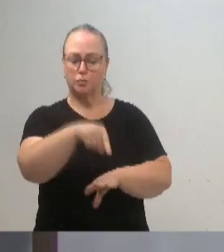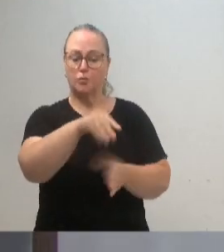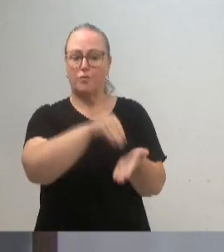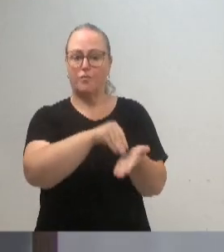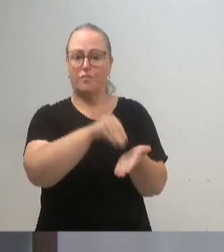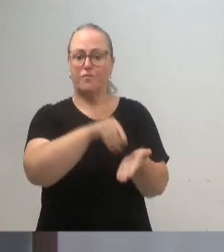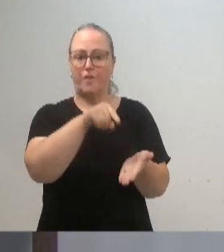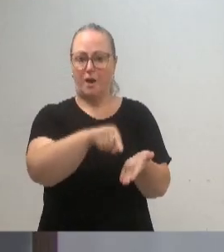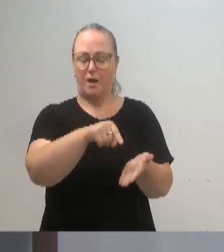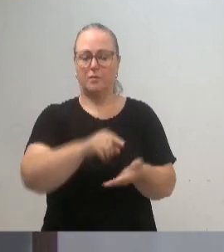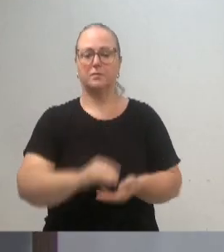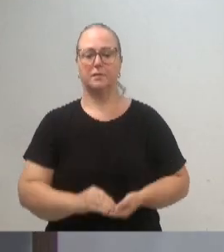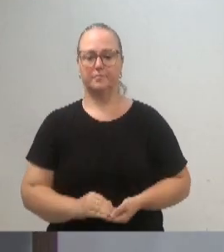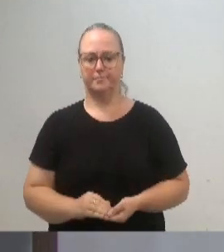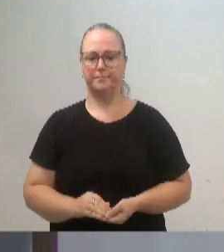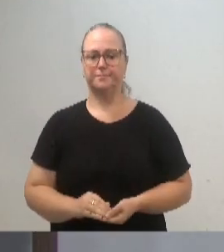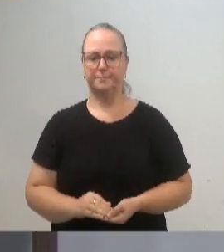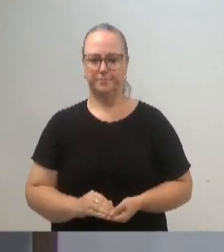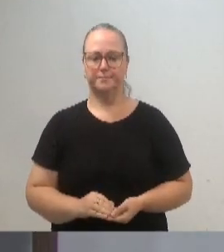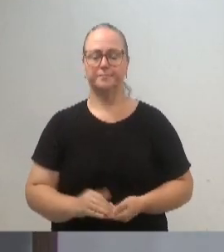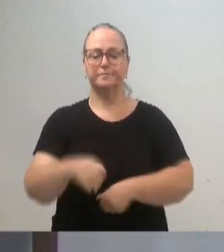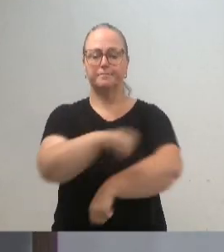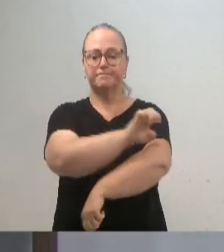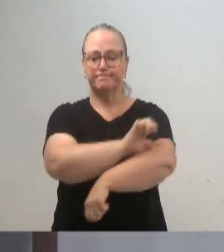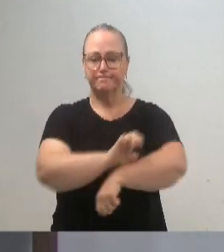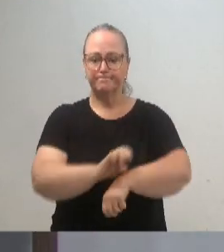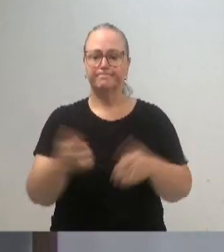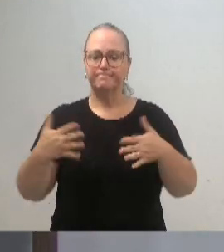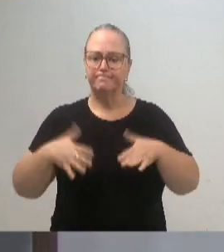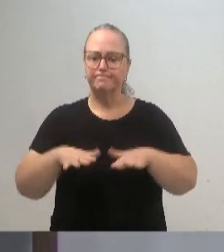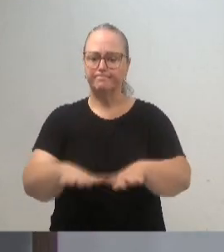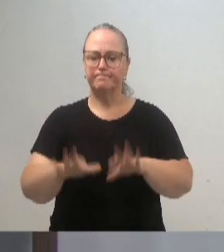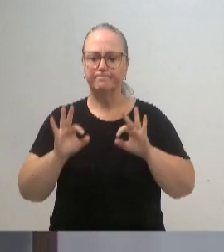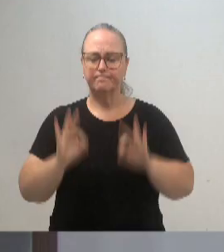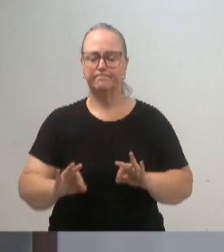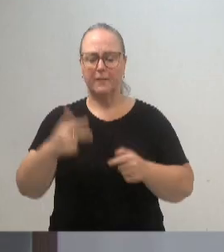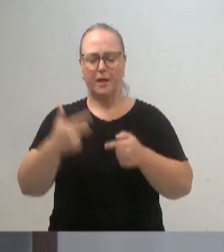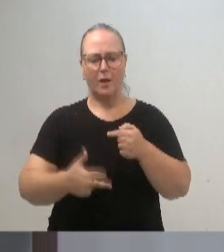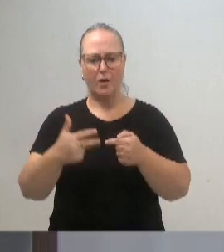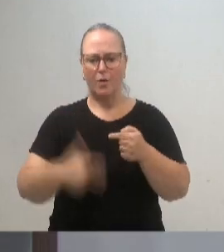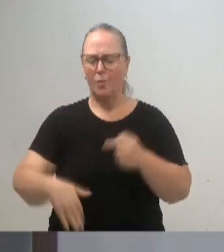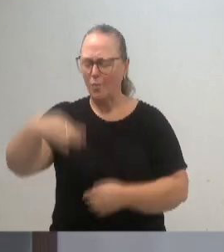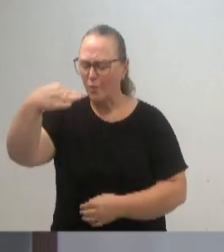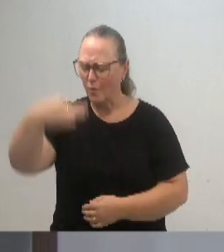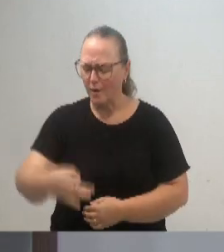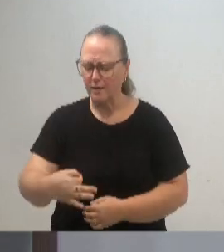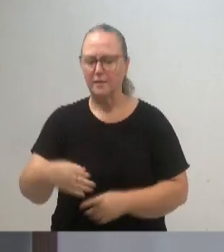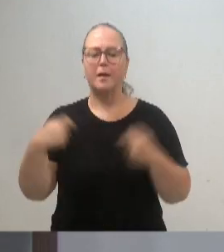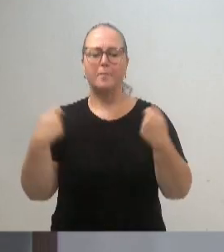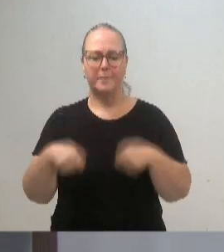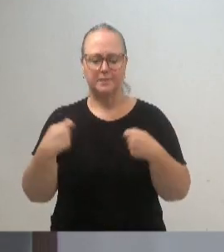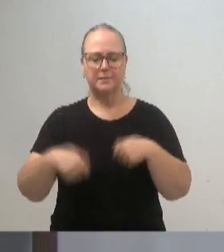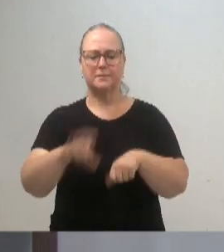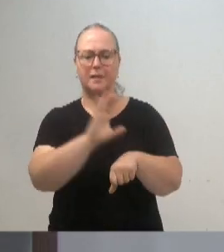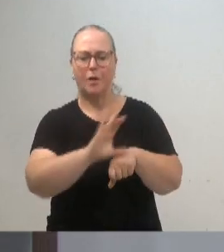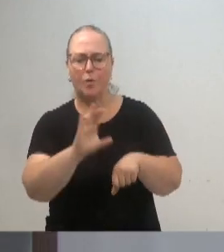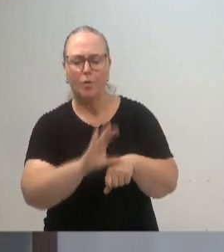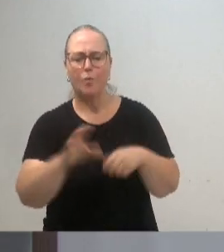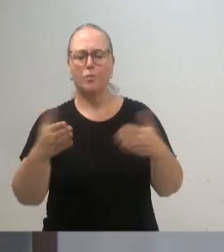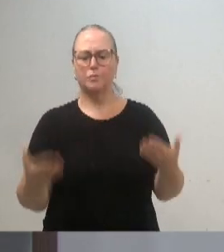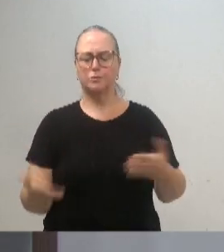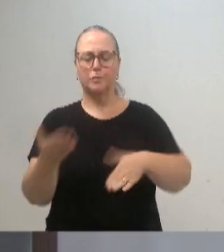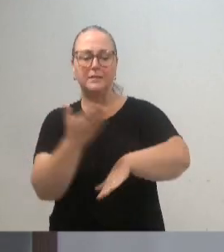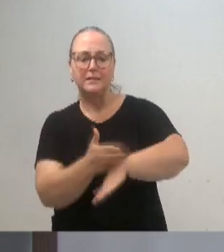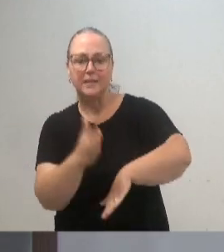que é diferente. A educação inclusiva de qualidade, senhores vereadores, se faz com capacitação, treinamento